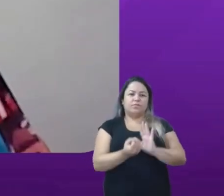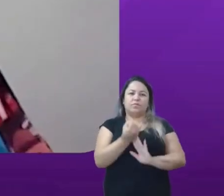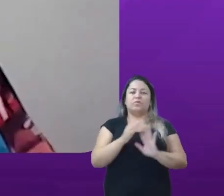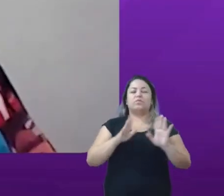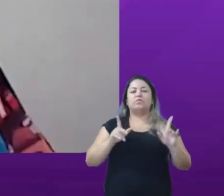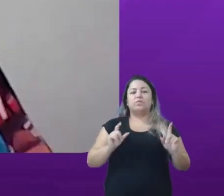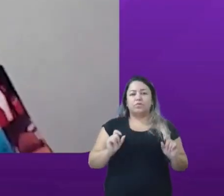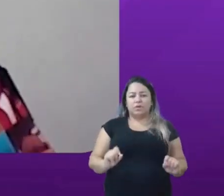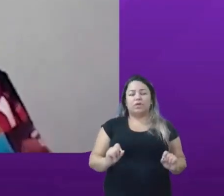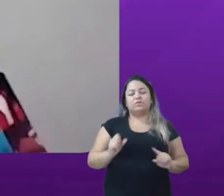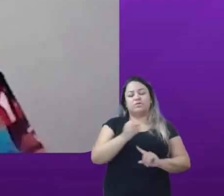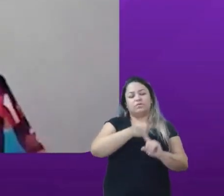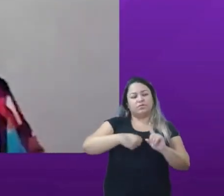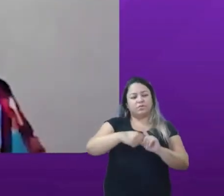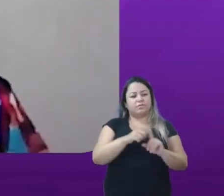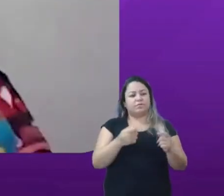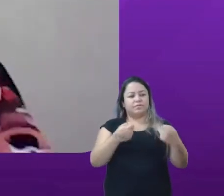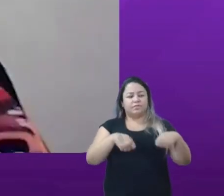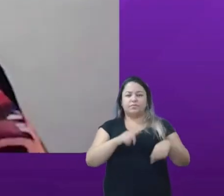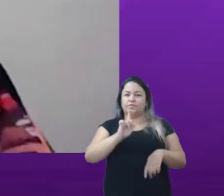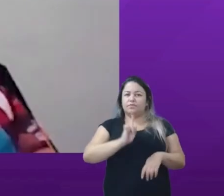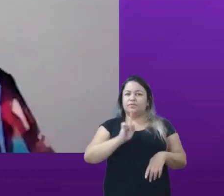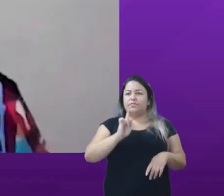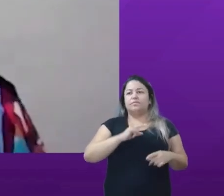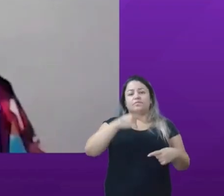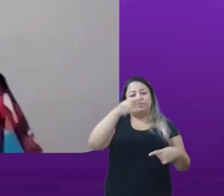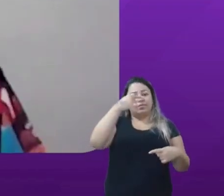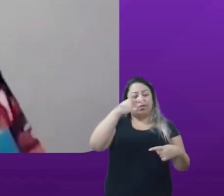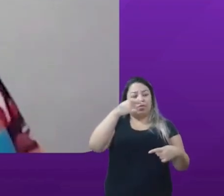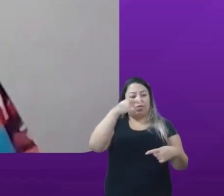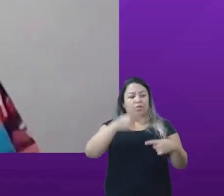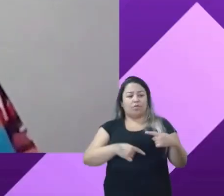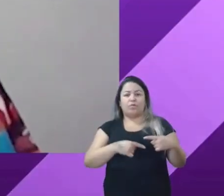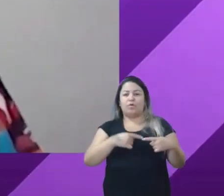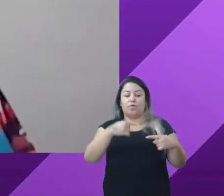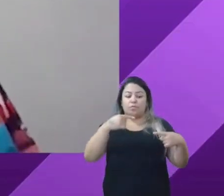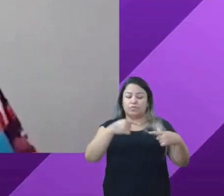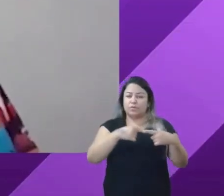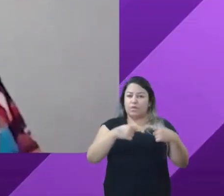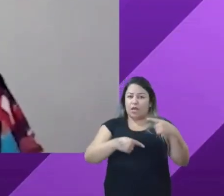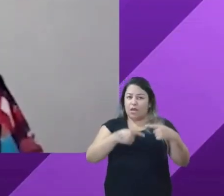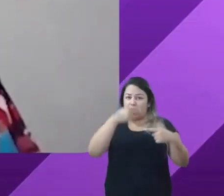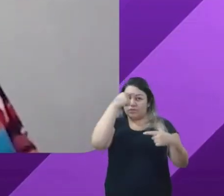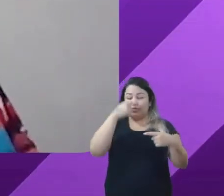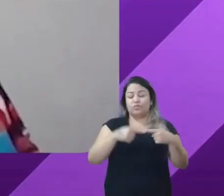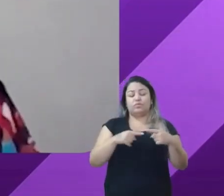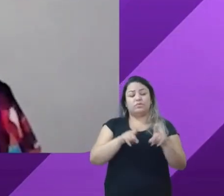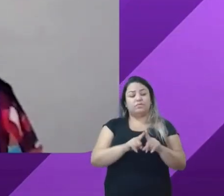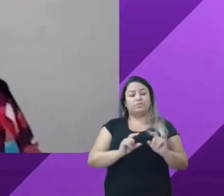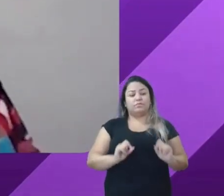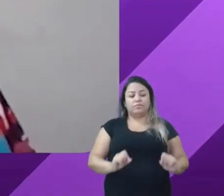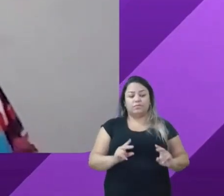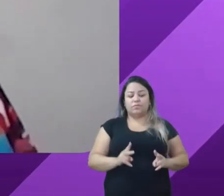portanto, a sociedade precisa e deve opinar sobre essas questões. Nem sempre, né,